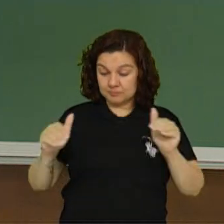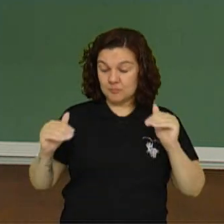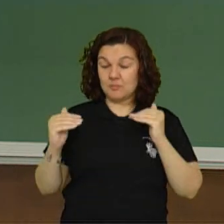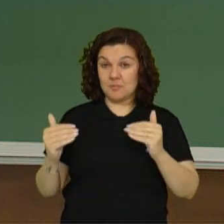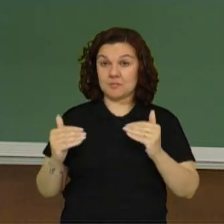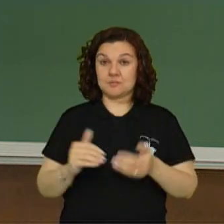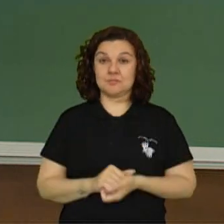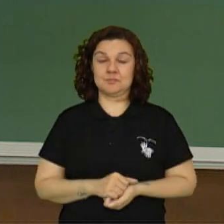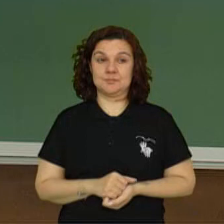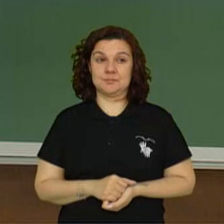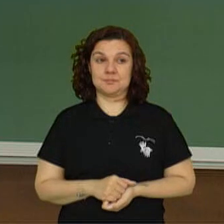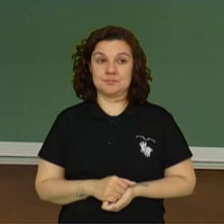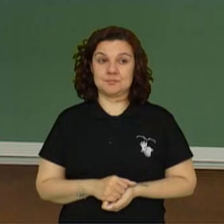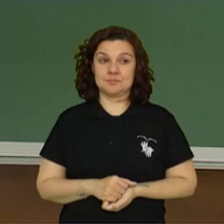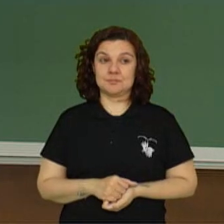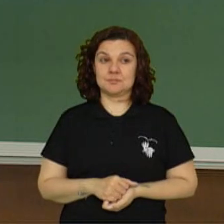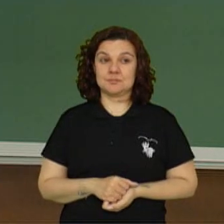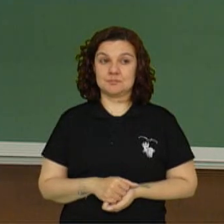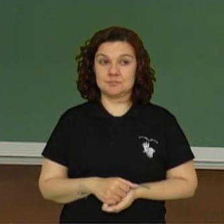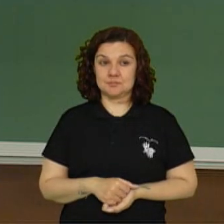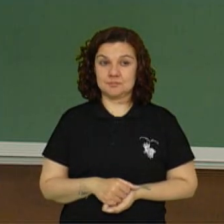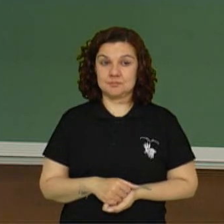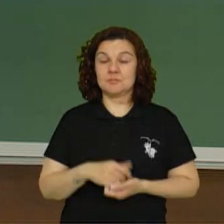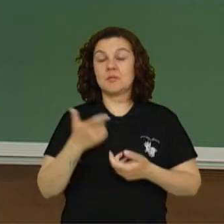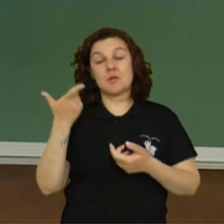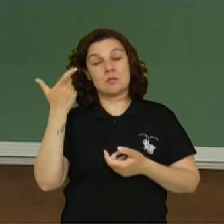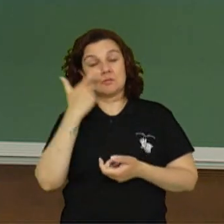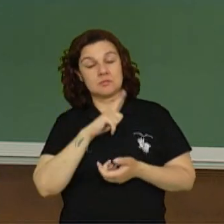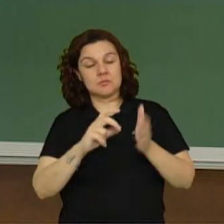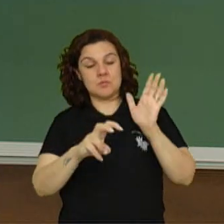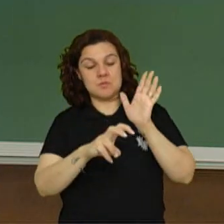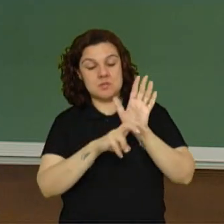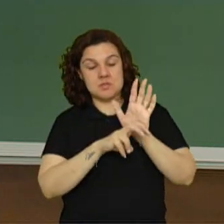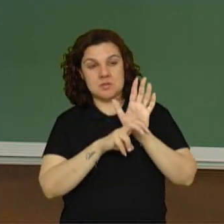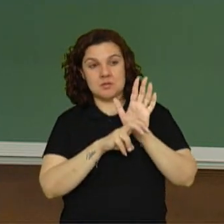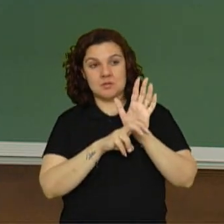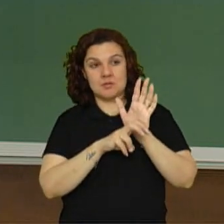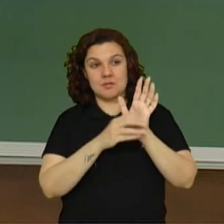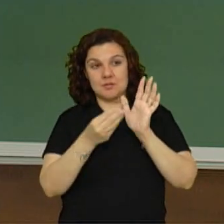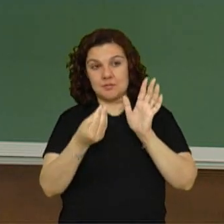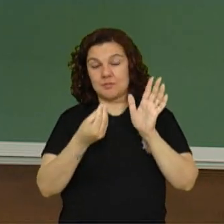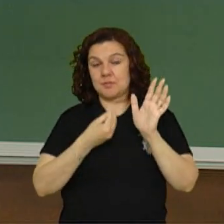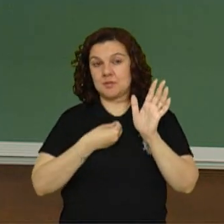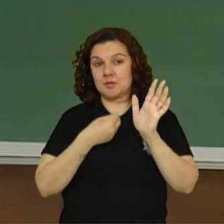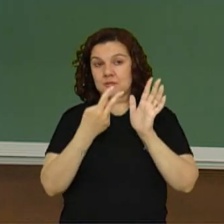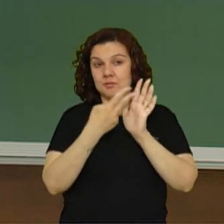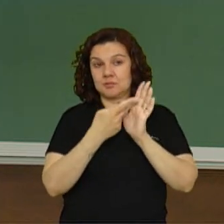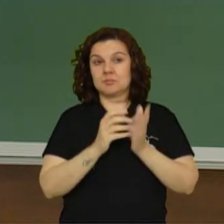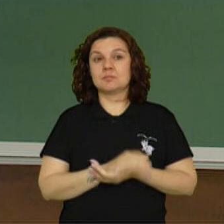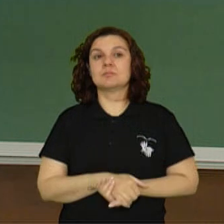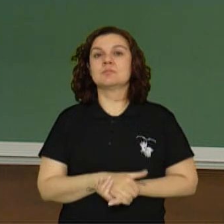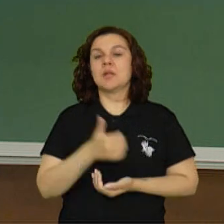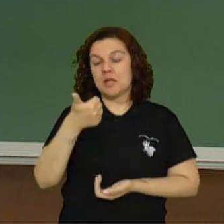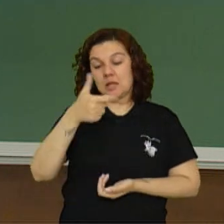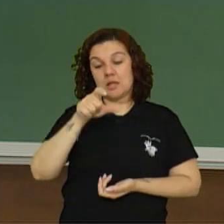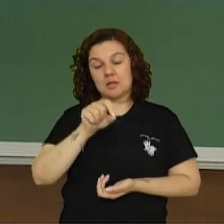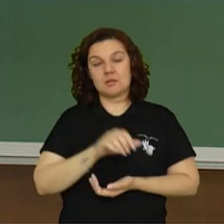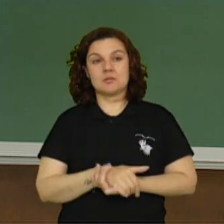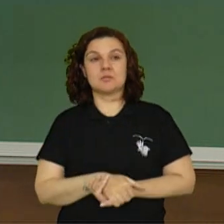embaixo. Então, que fração com denominador 5 vai me dar um resultado 2?